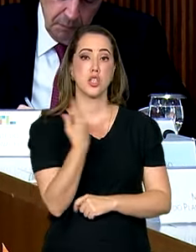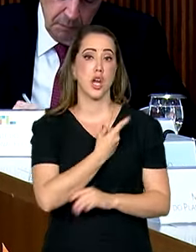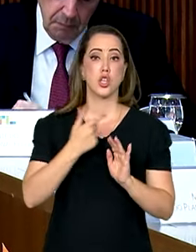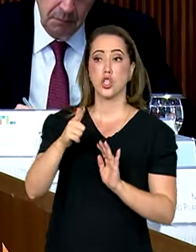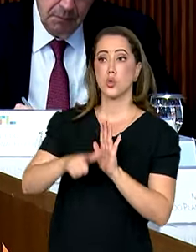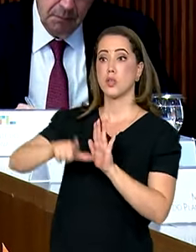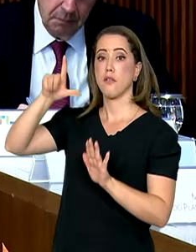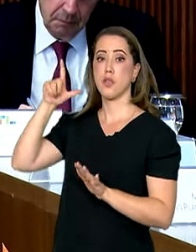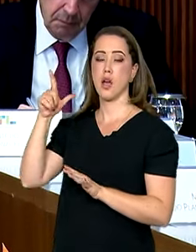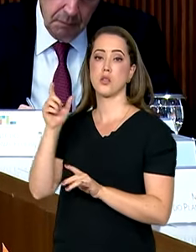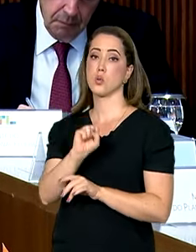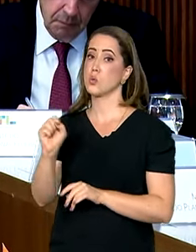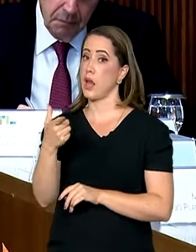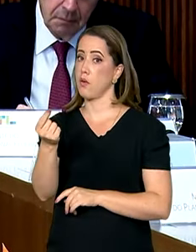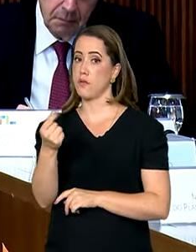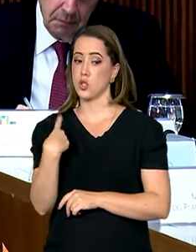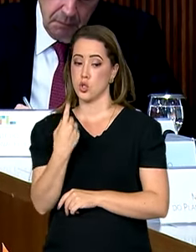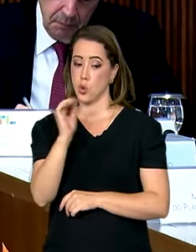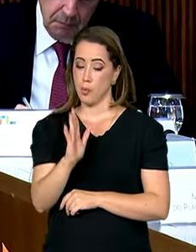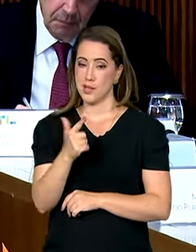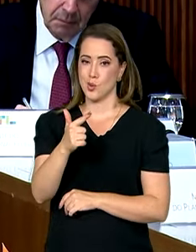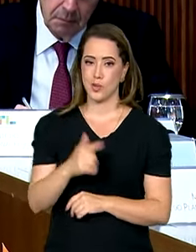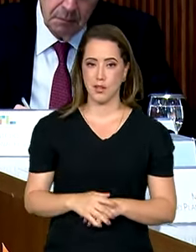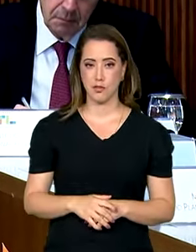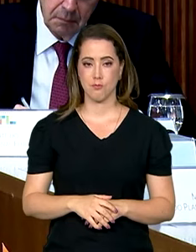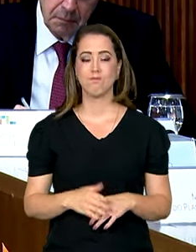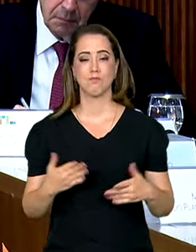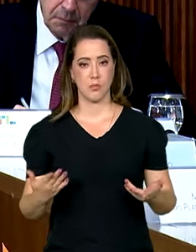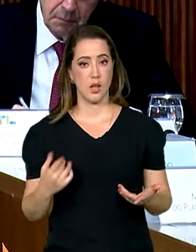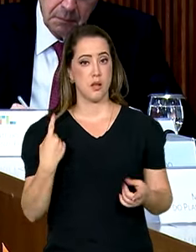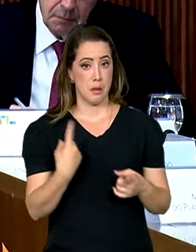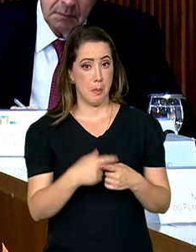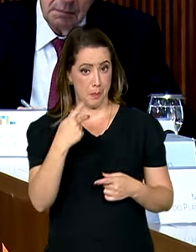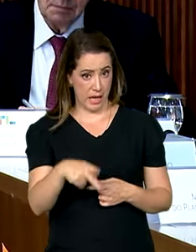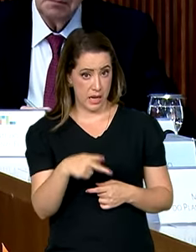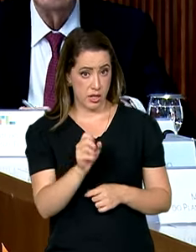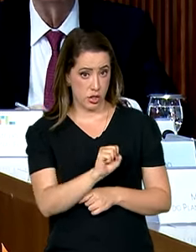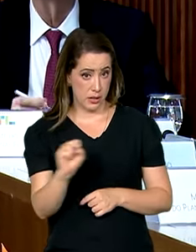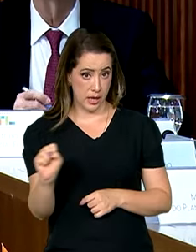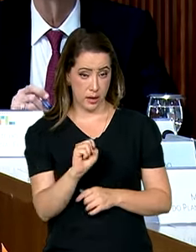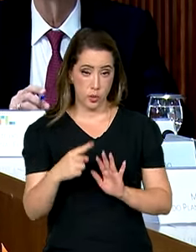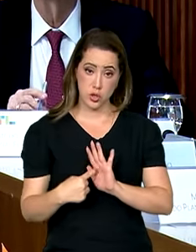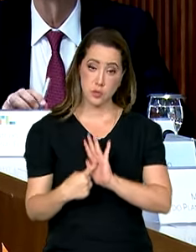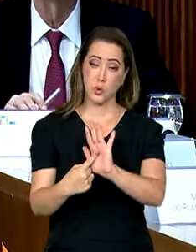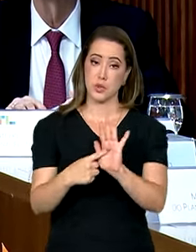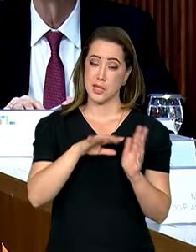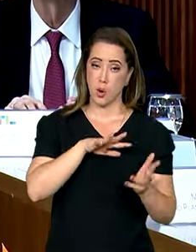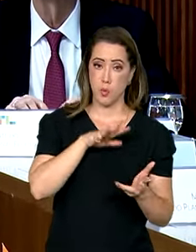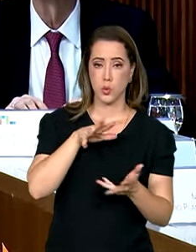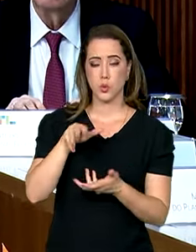tivemos no século XX de termos no século XX a possibilidade de mostrarmos ao